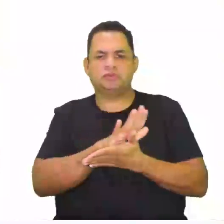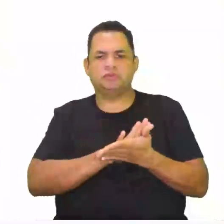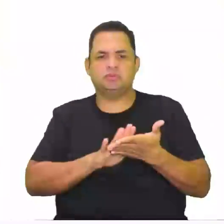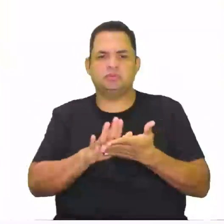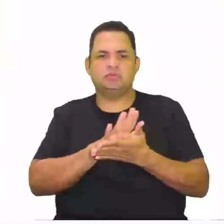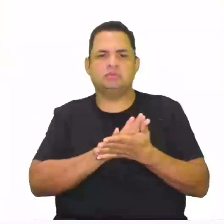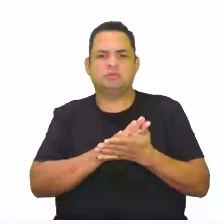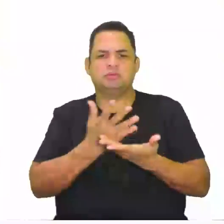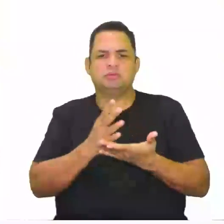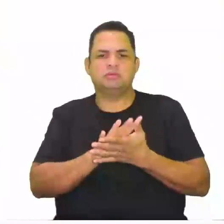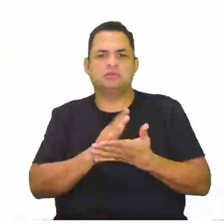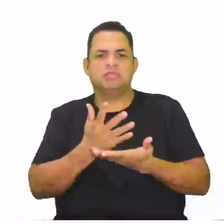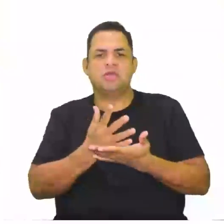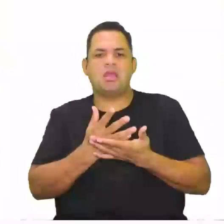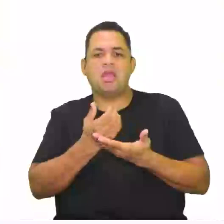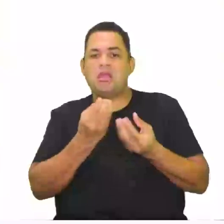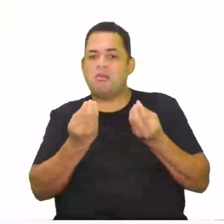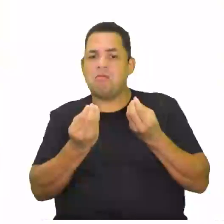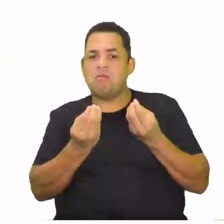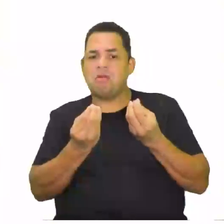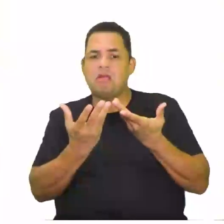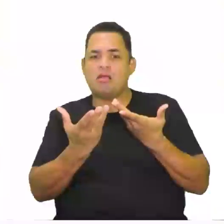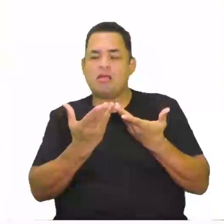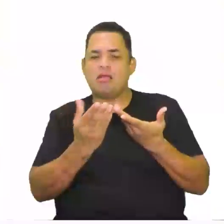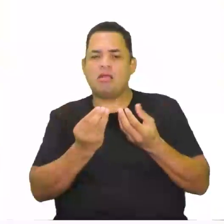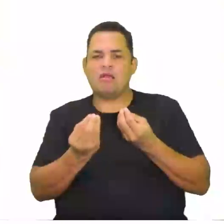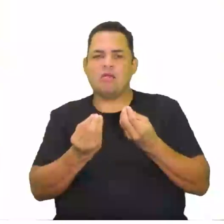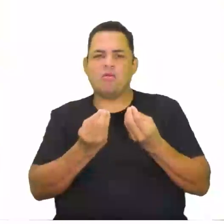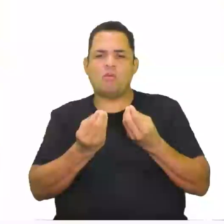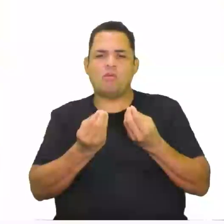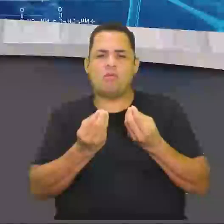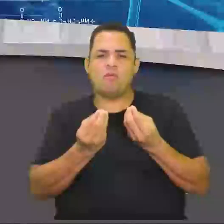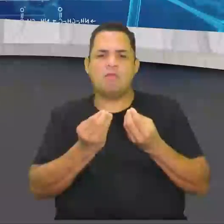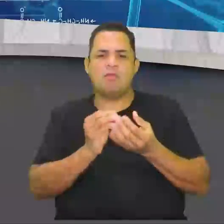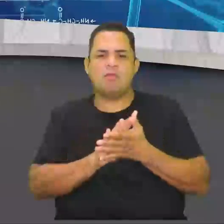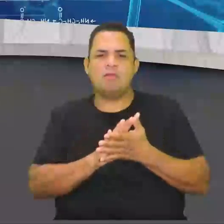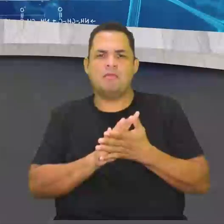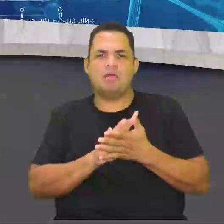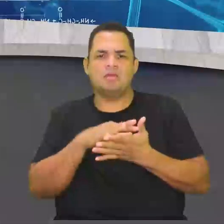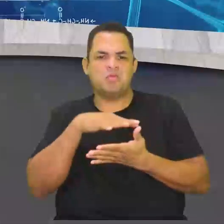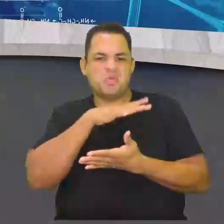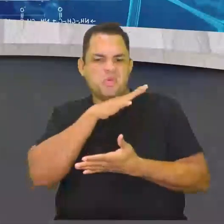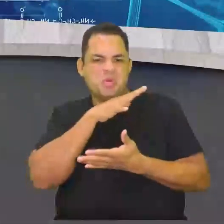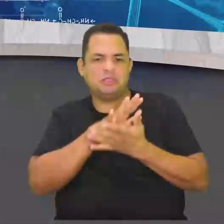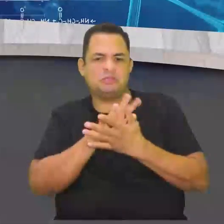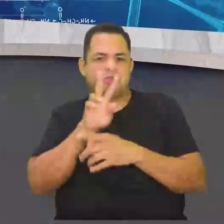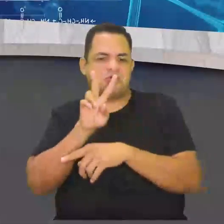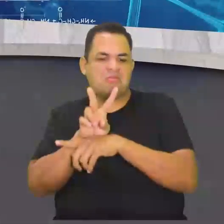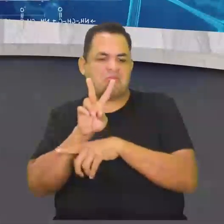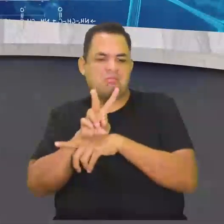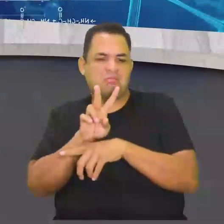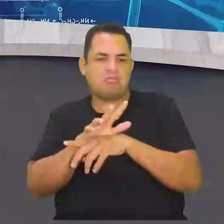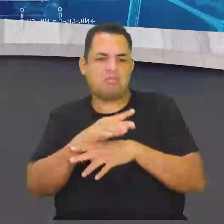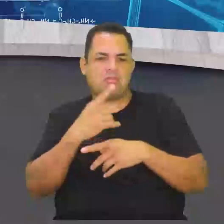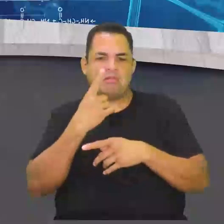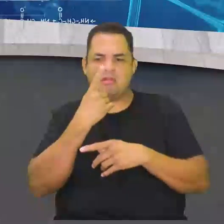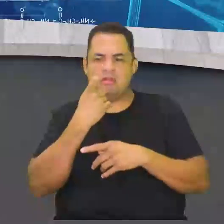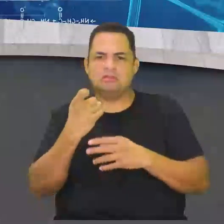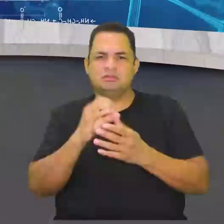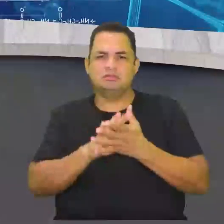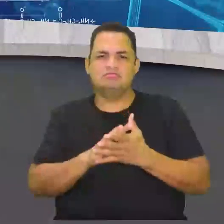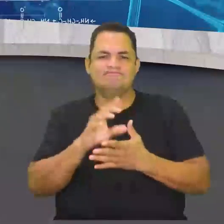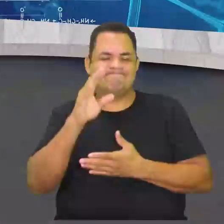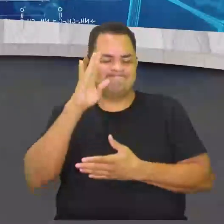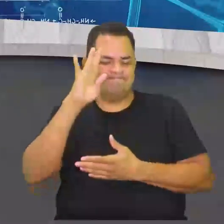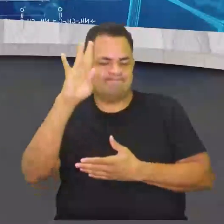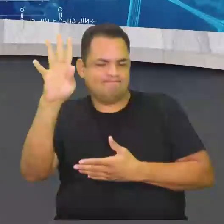de cuidar do nosso lixo. Agora você imagina essa quantidade de lixo